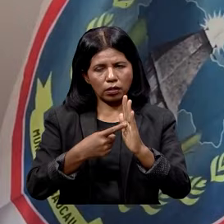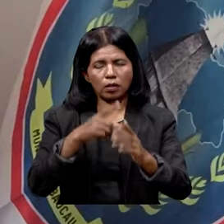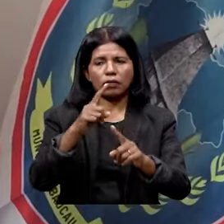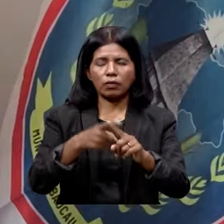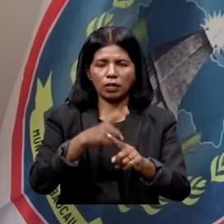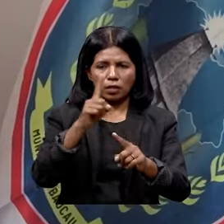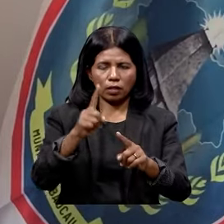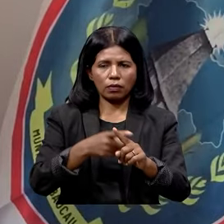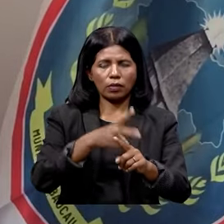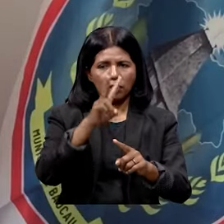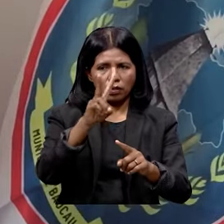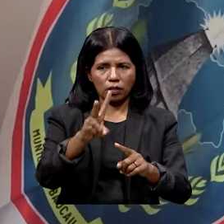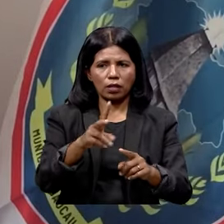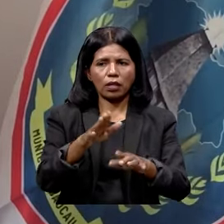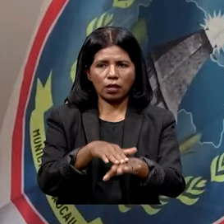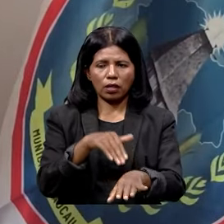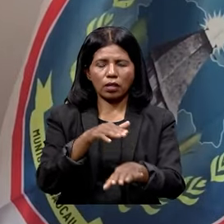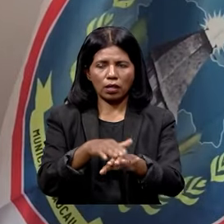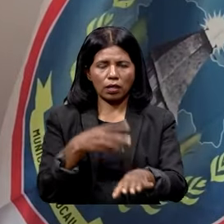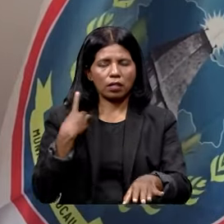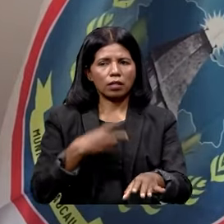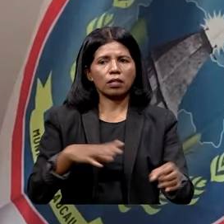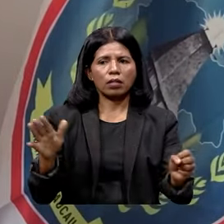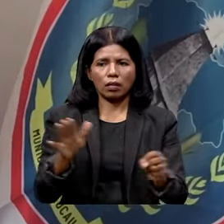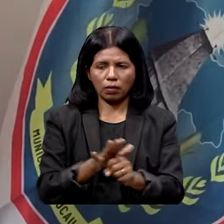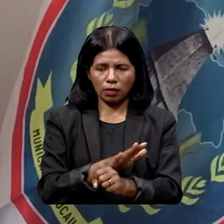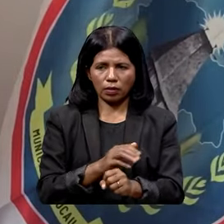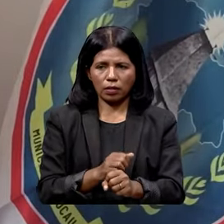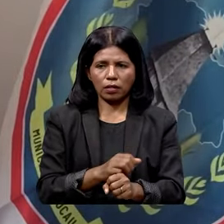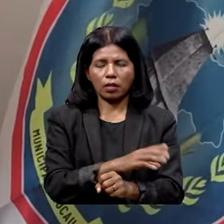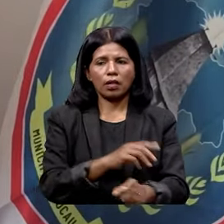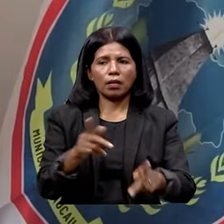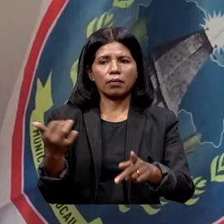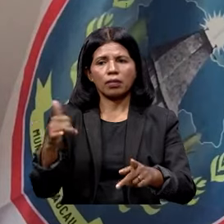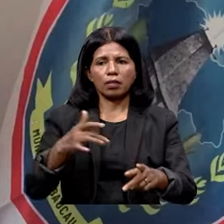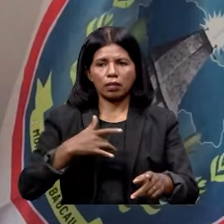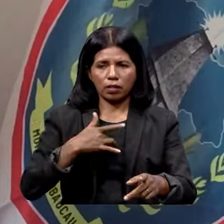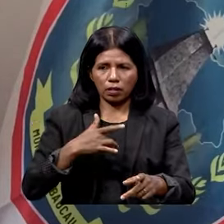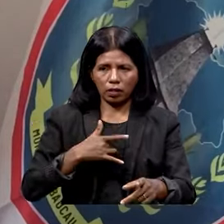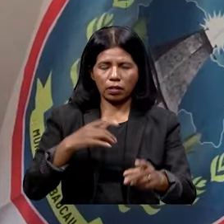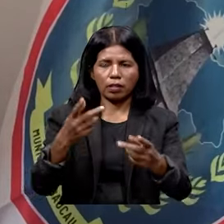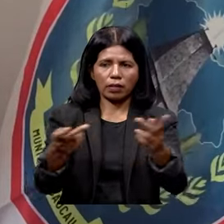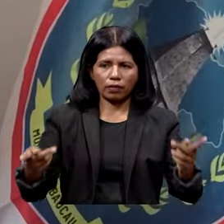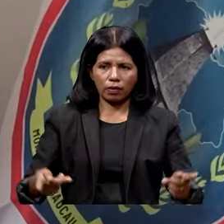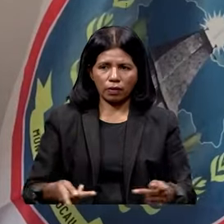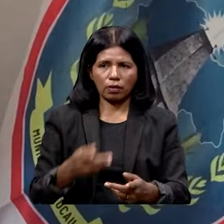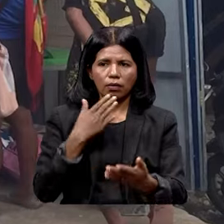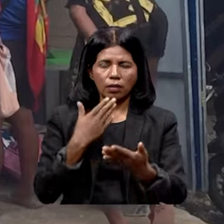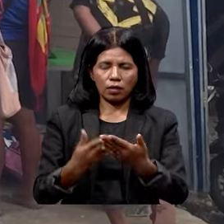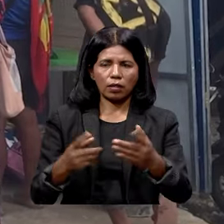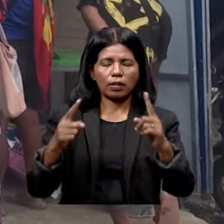fulanida fulan rua nene que te sei completa e vendedores ser se sente kata fati ne adequado do